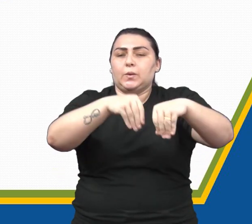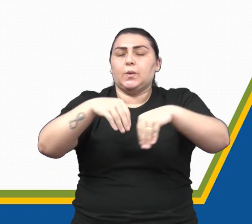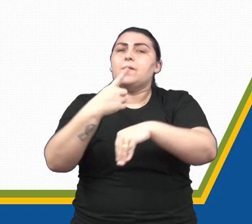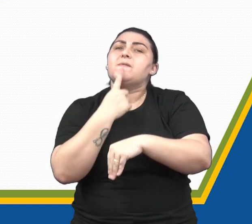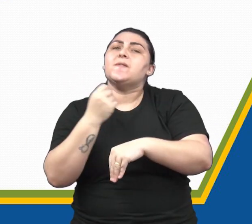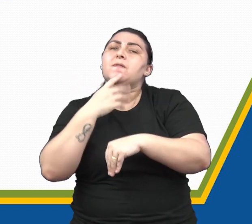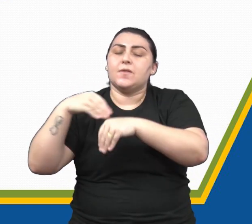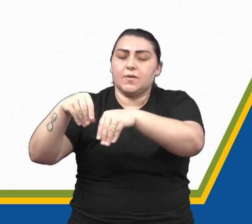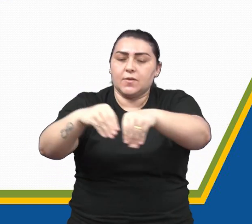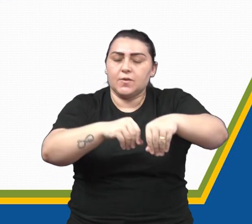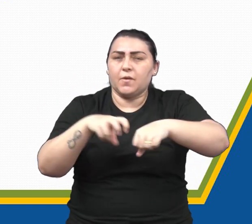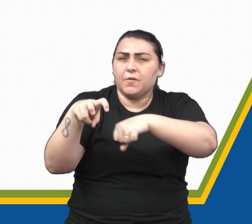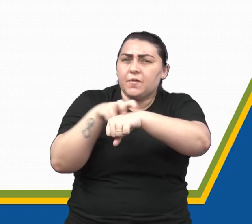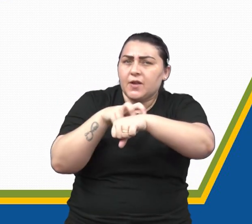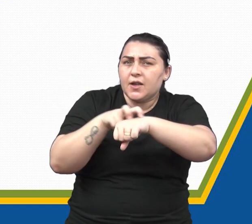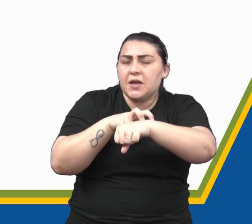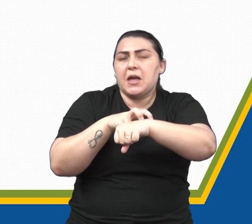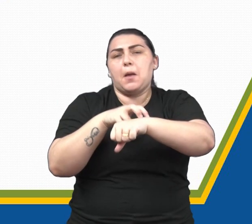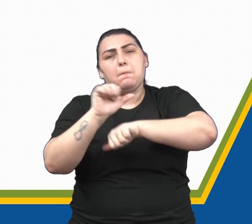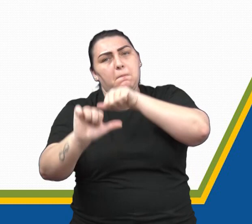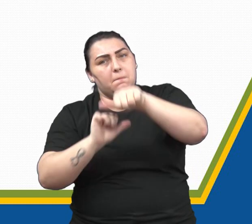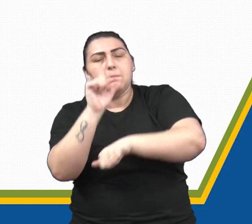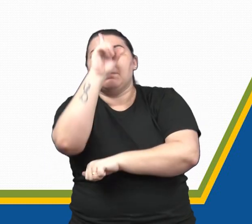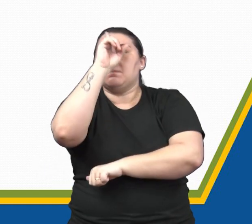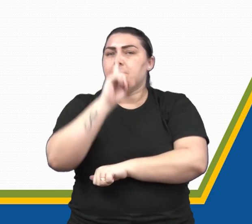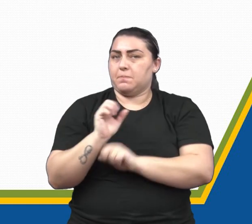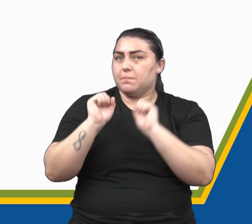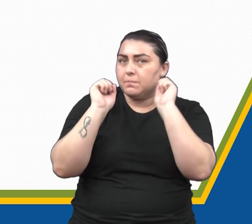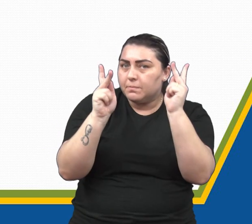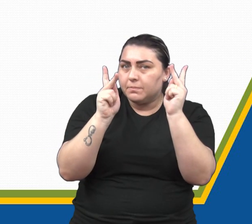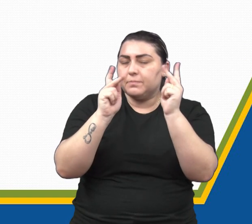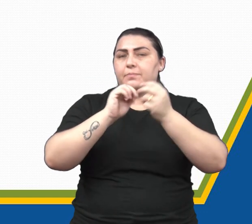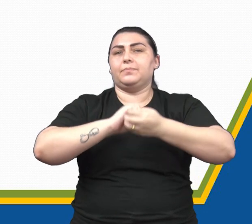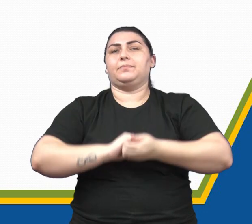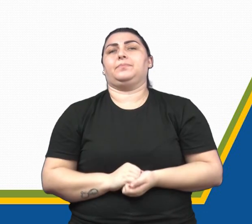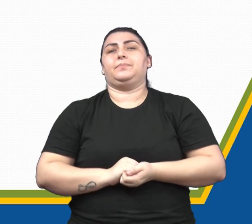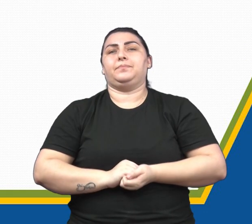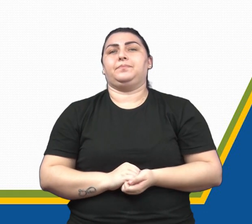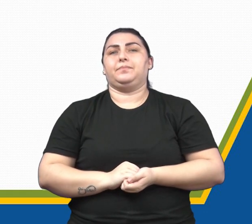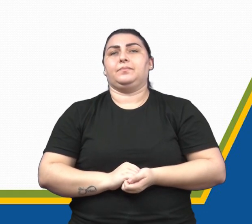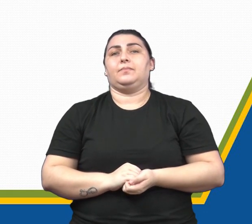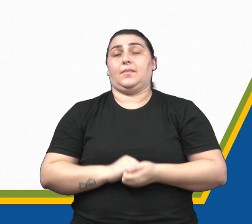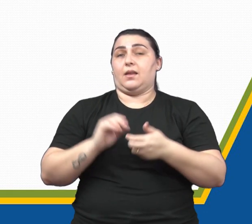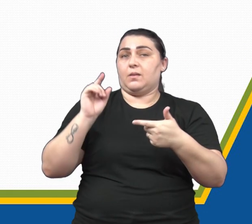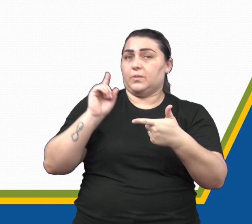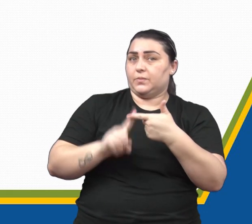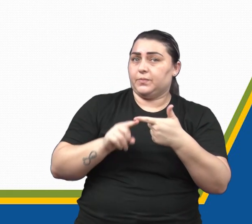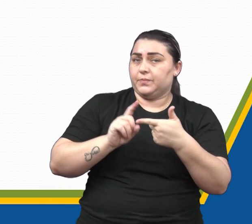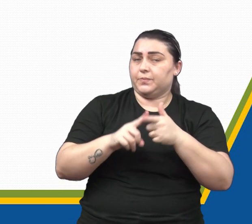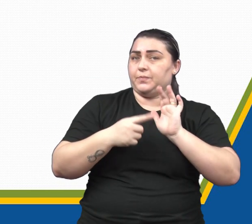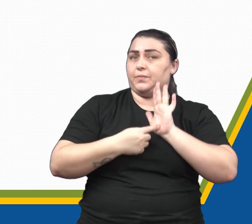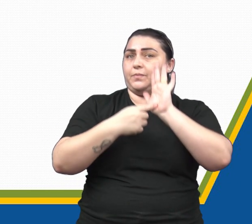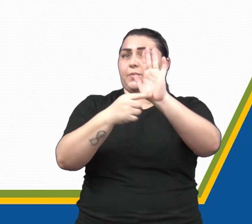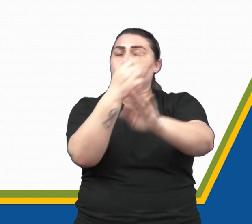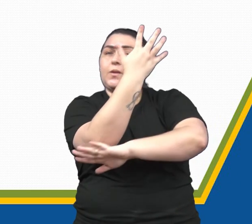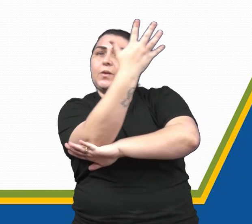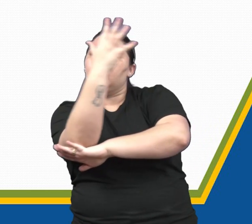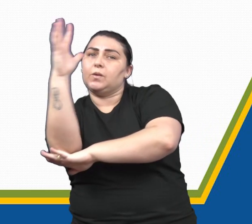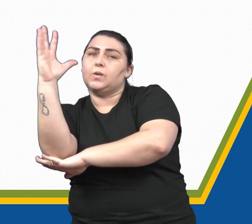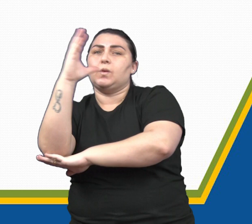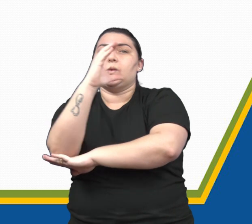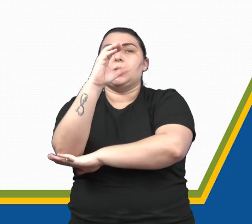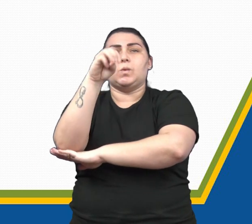verde, tem época que pode ficar amarela também, ok? Segundo que a gente mostra para vocês é a floresta de